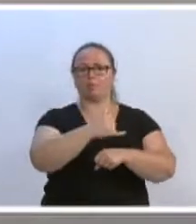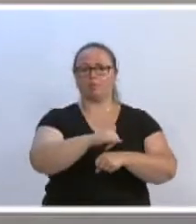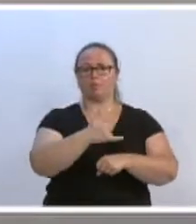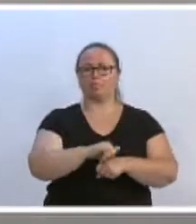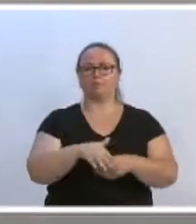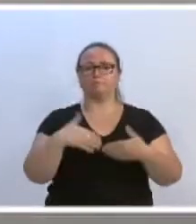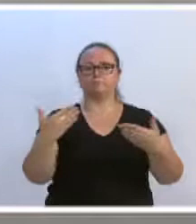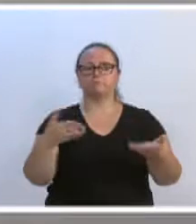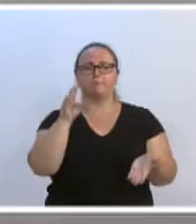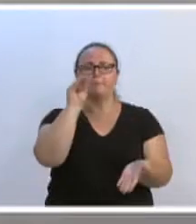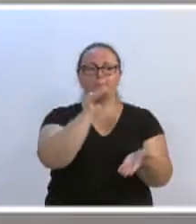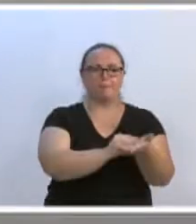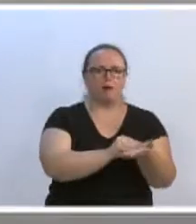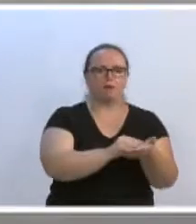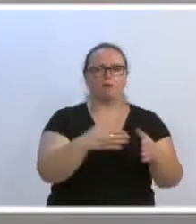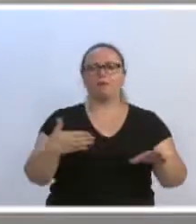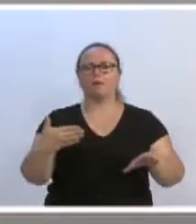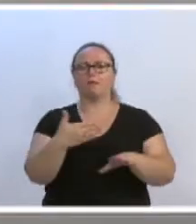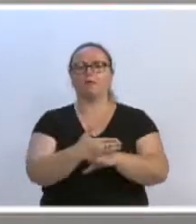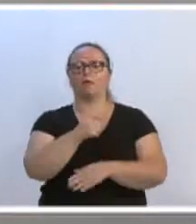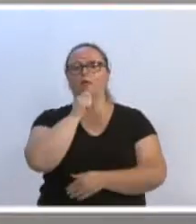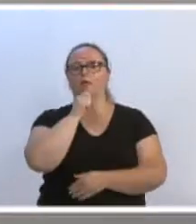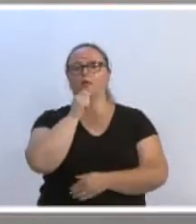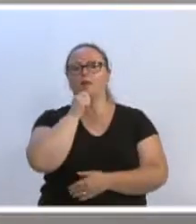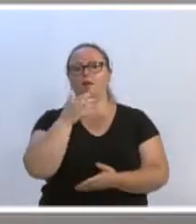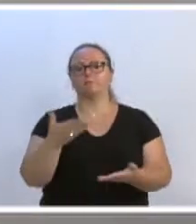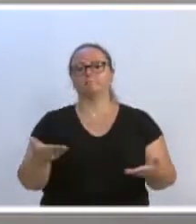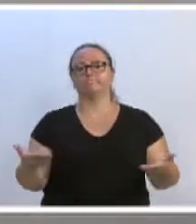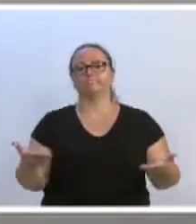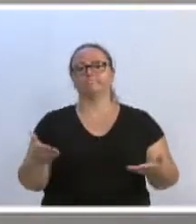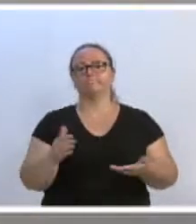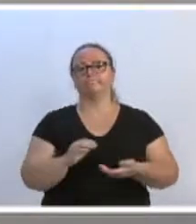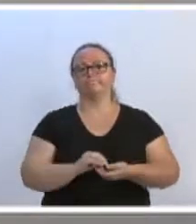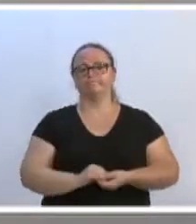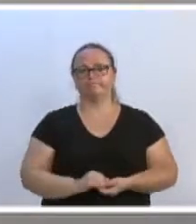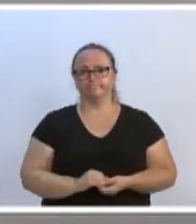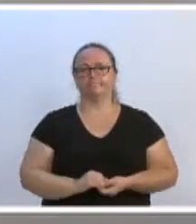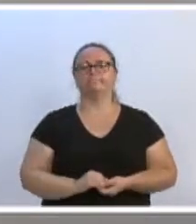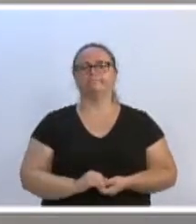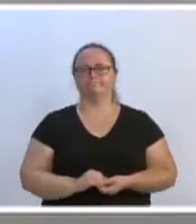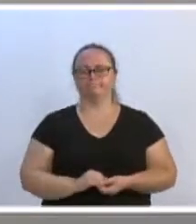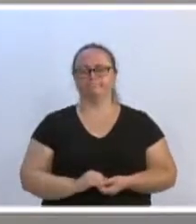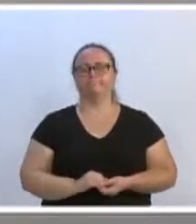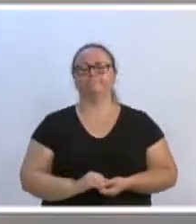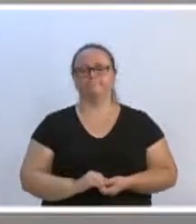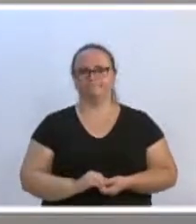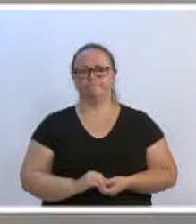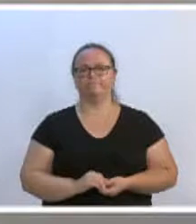pacientes que haviam marcado consultas ou então é